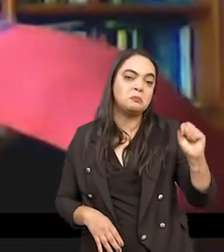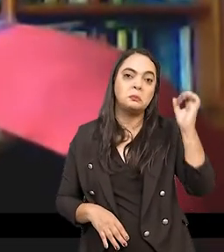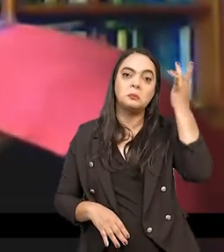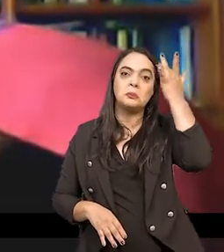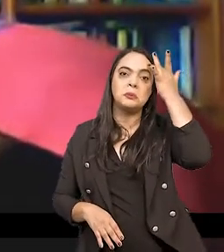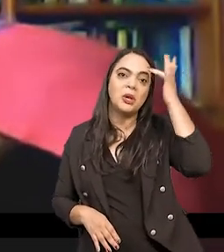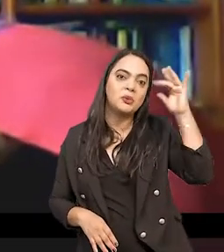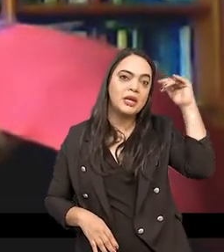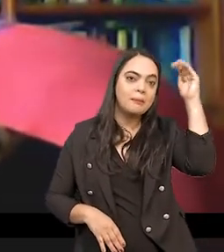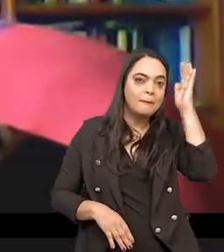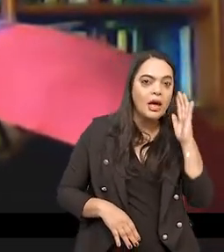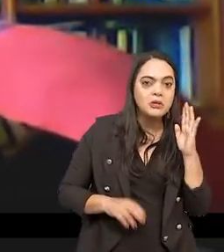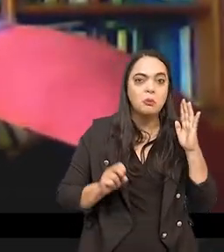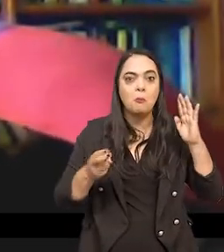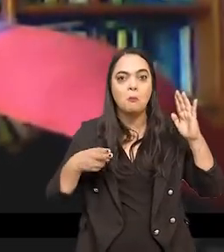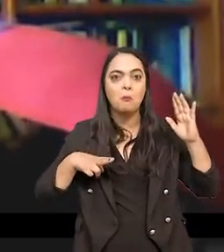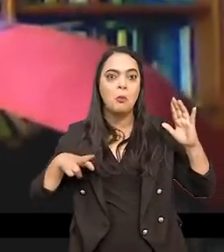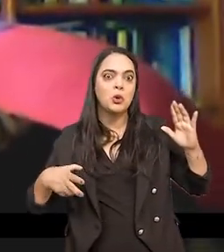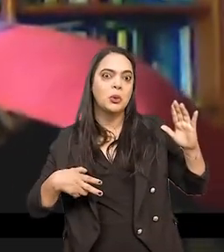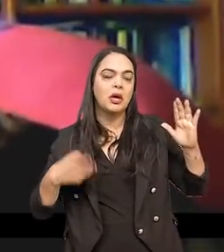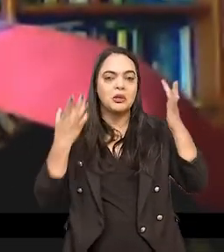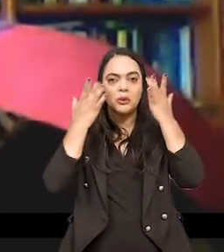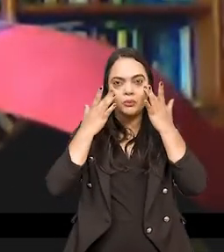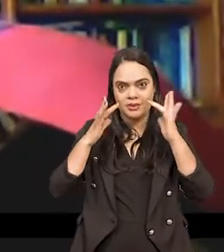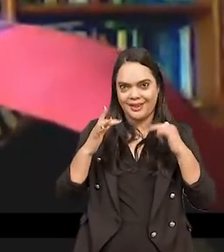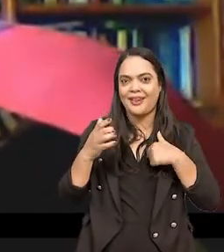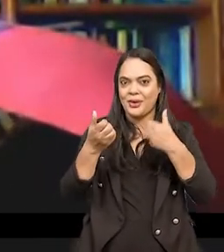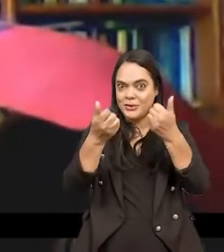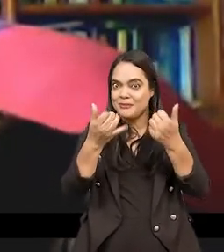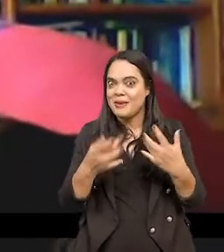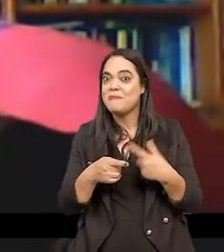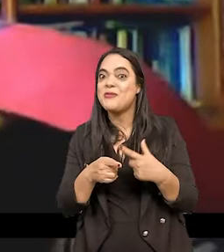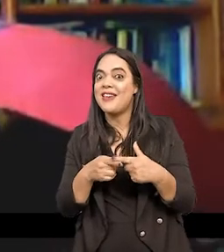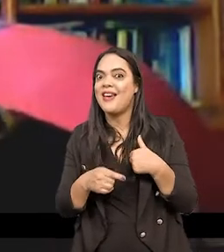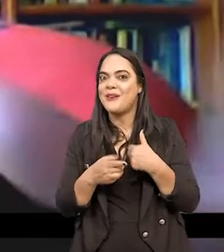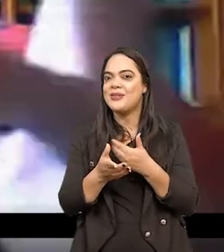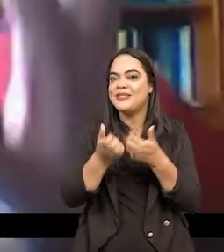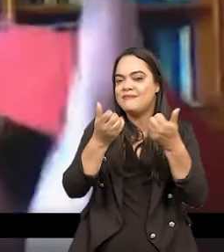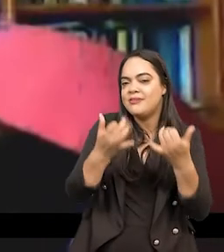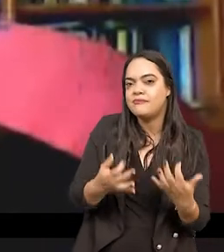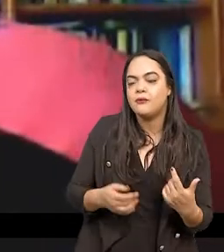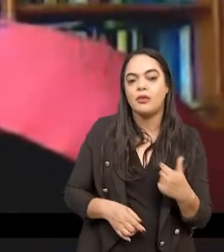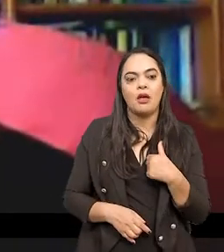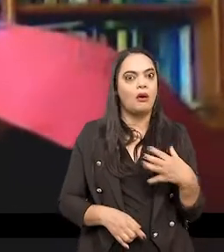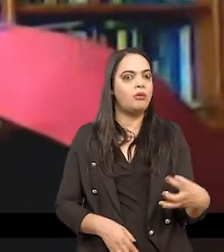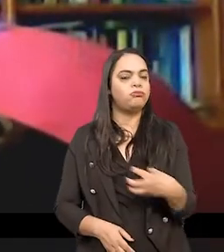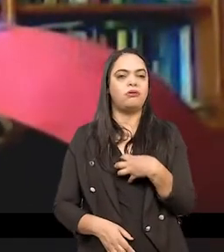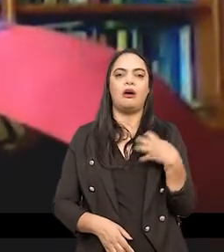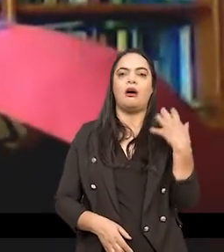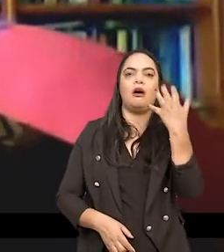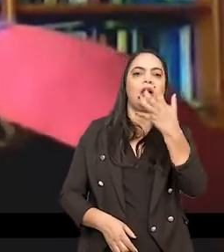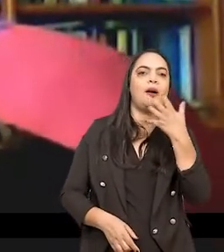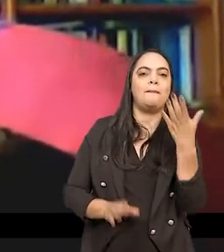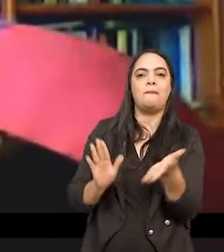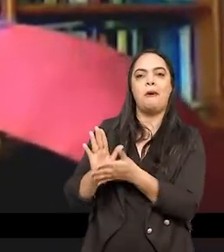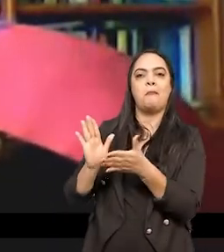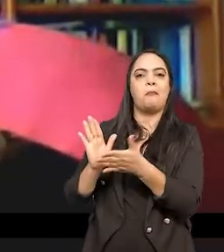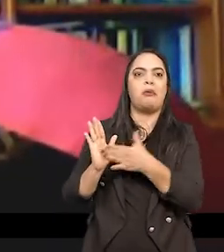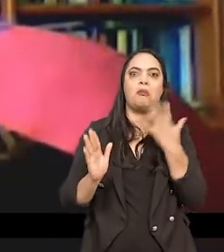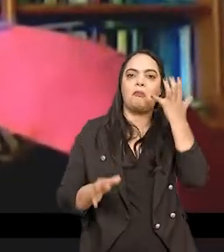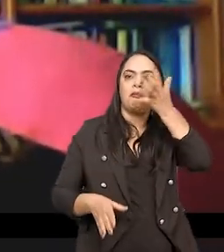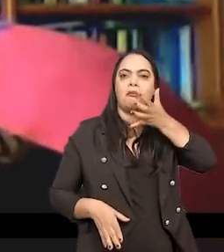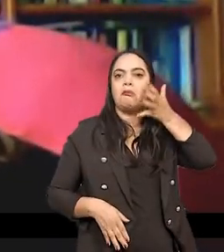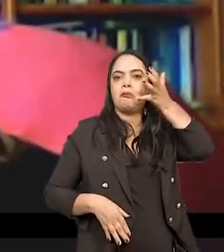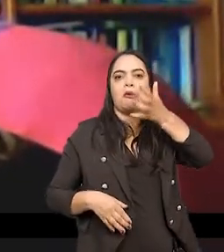muito encantada com... Eu vou dizer por que eu estou começando com isso. Fiquei muito encantada com a proposta, um discurso maravilhoso que ele faz. Ele está propondo